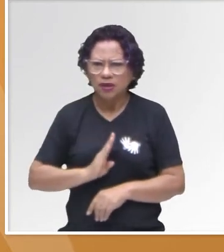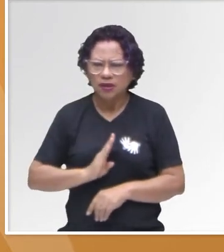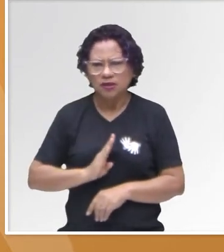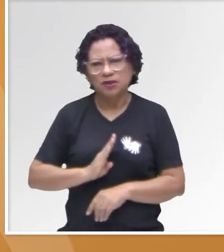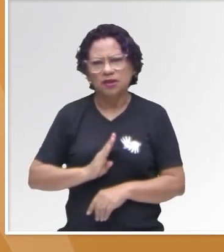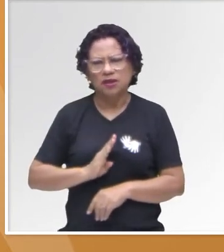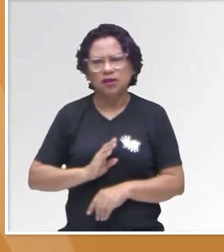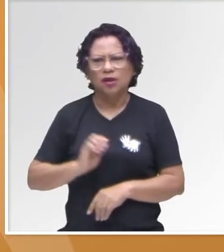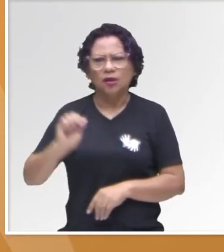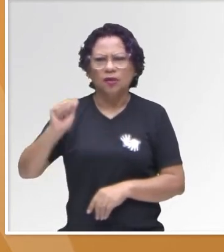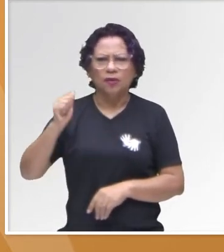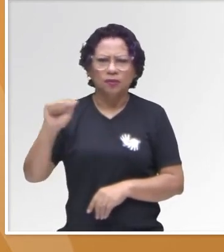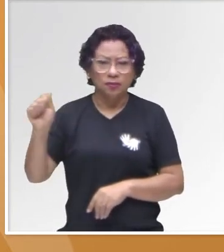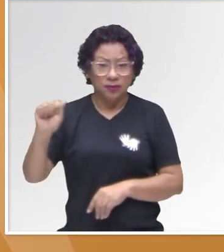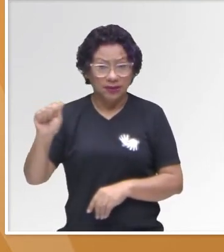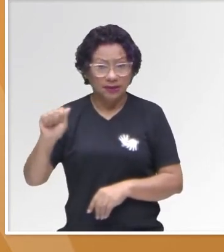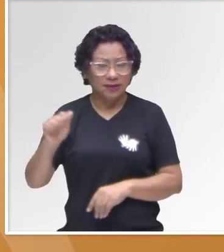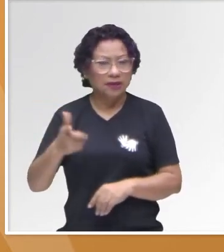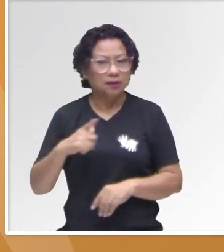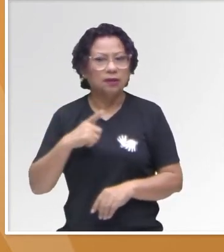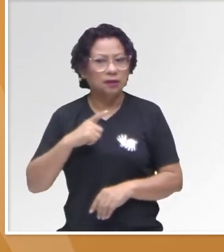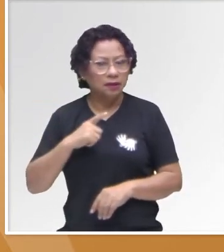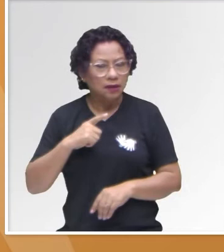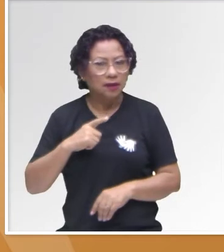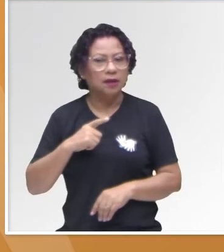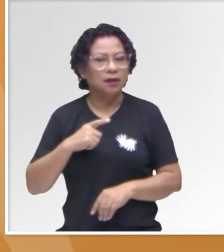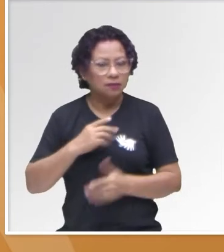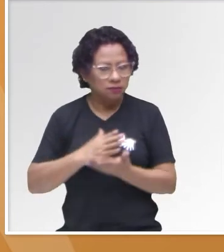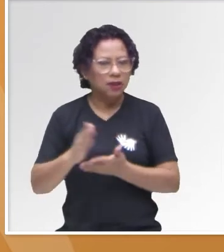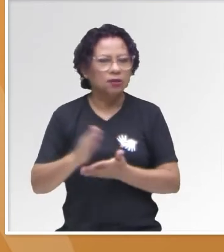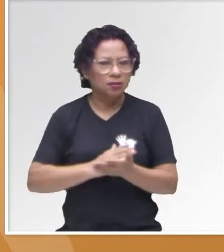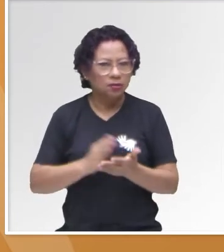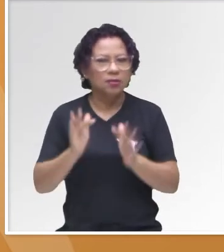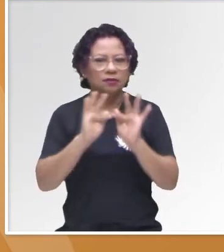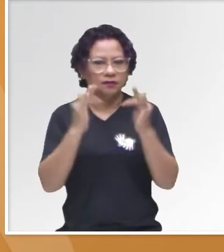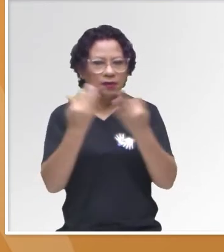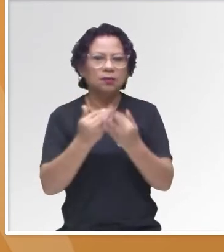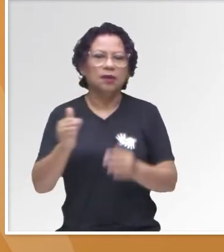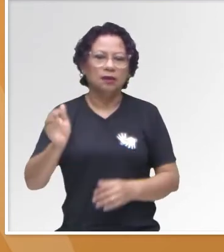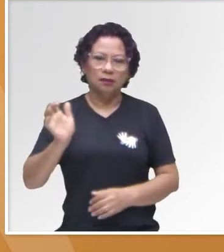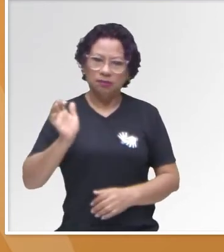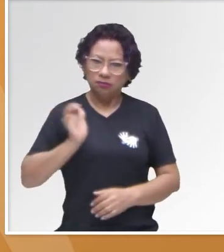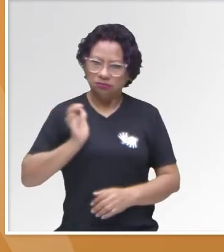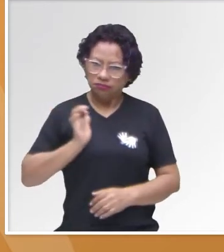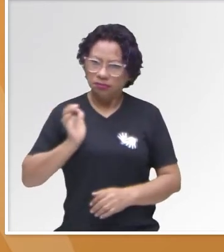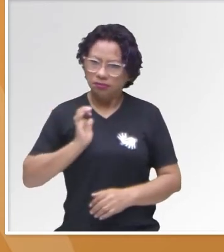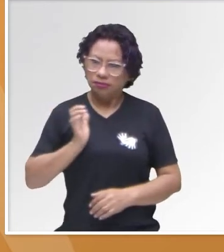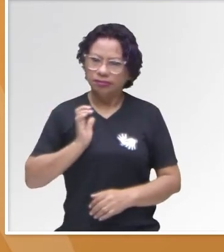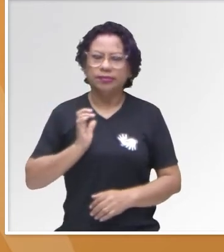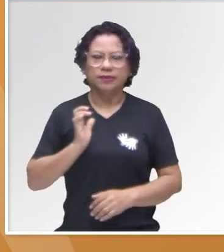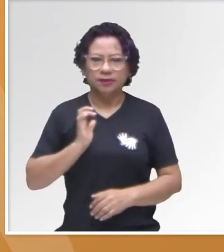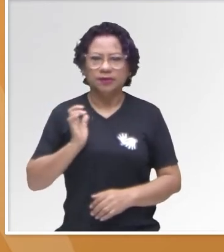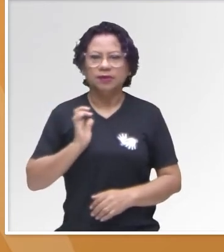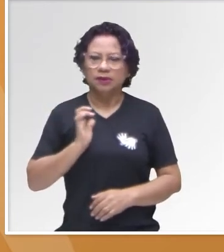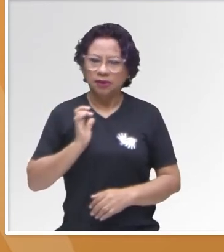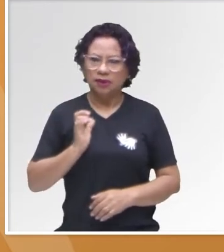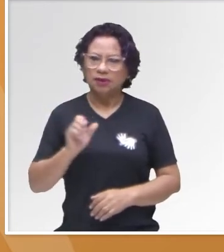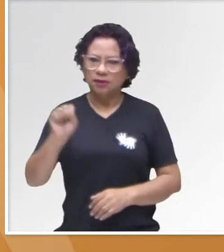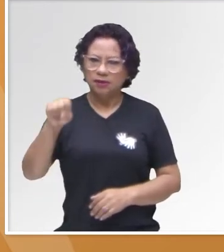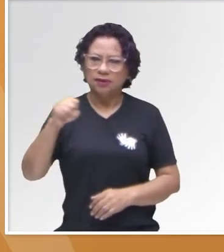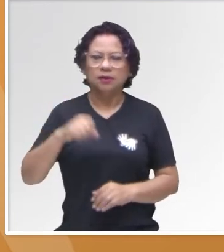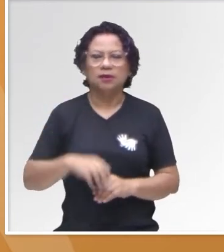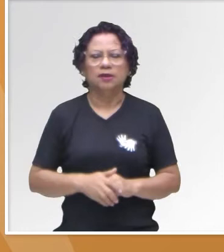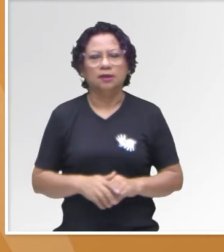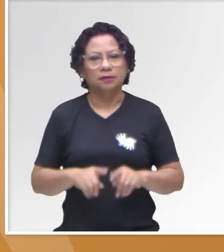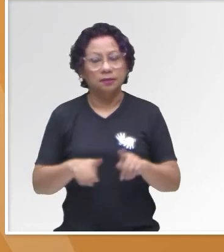tem famílias riquíssimas, que tem ali um poder econômico muito alto na população, mas